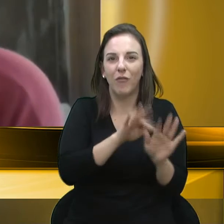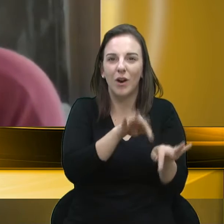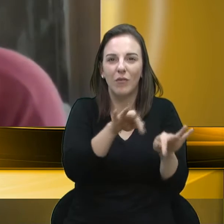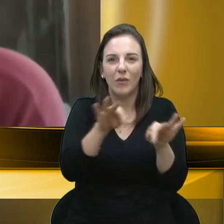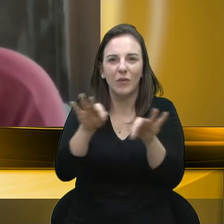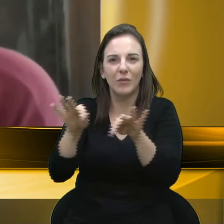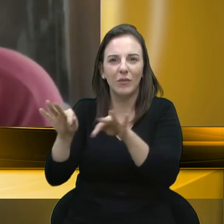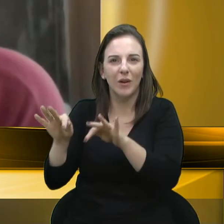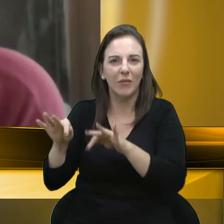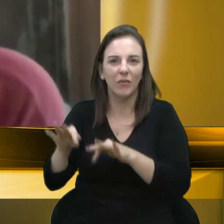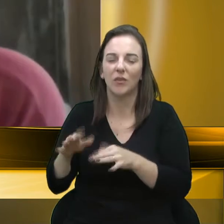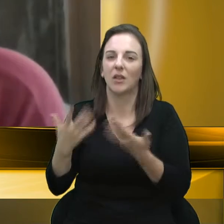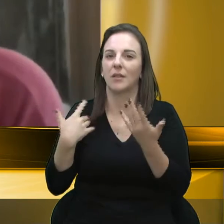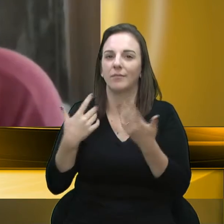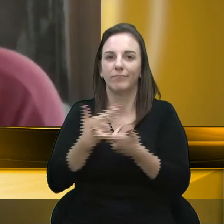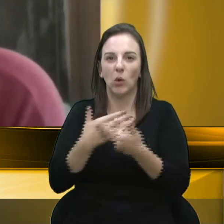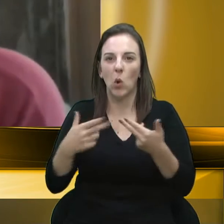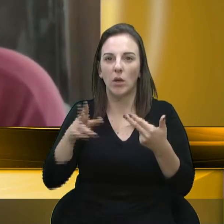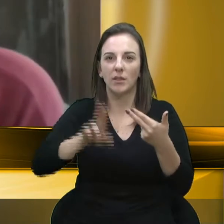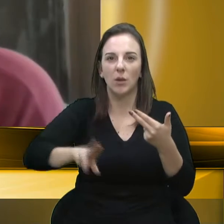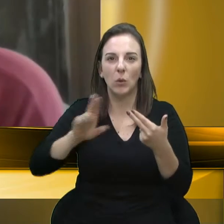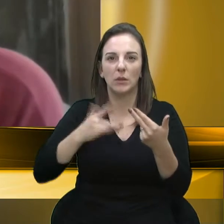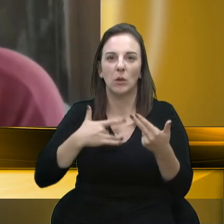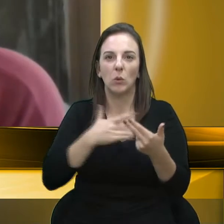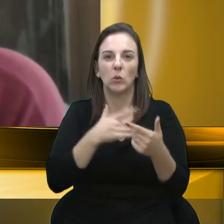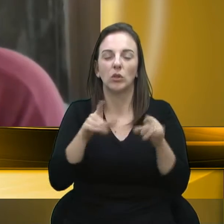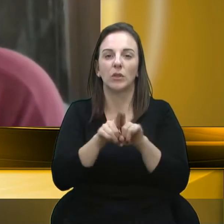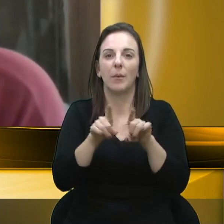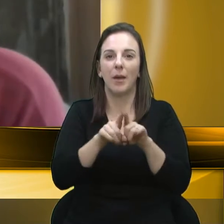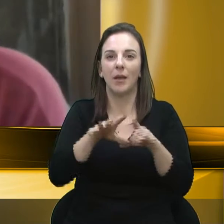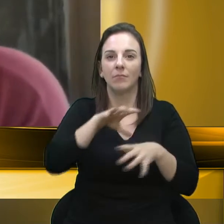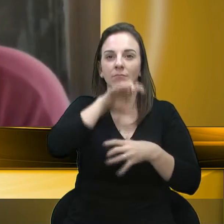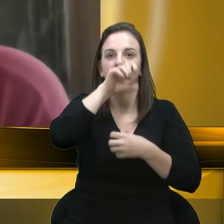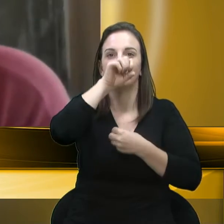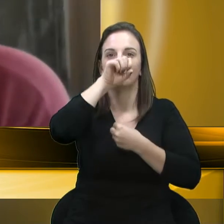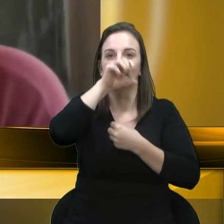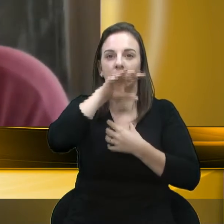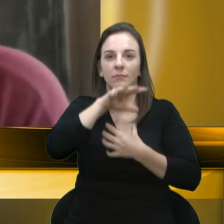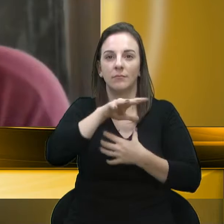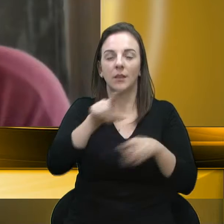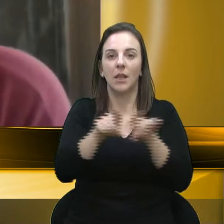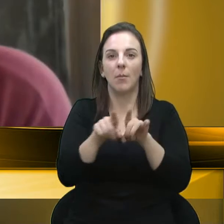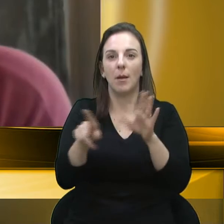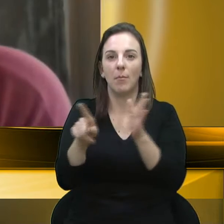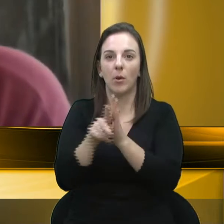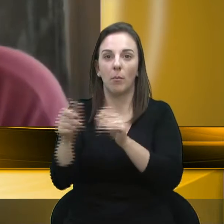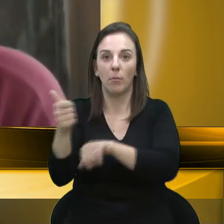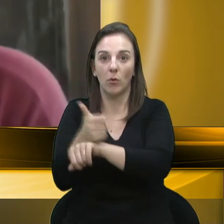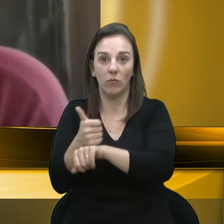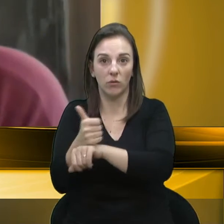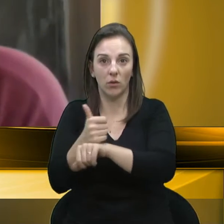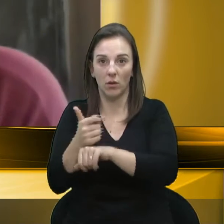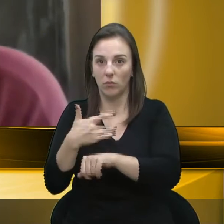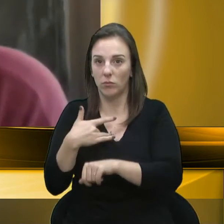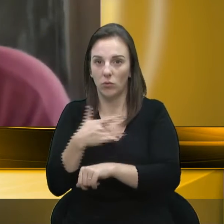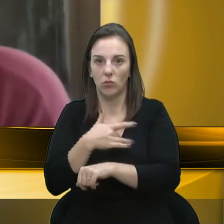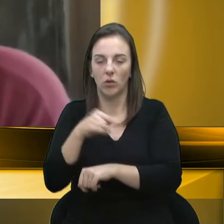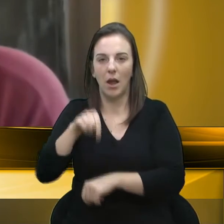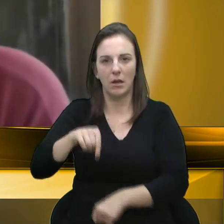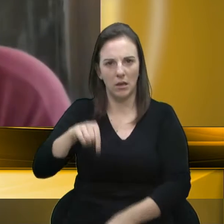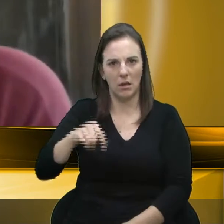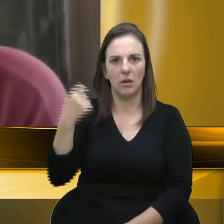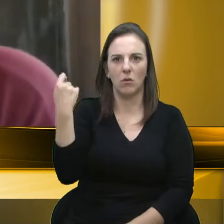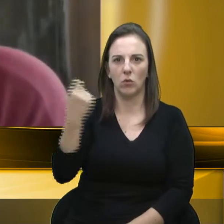UTI, respiradores e profissionais de saúde. Importante dizer que aqui no Rio Grande do Sul, né, a gente já está aí